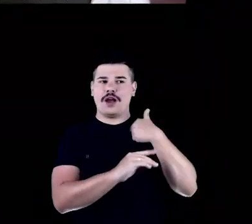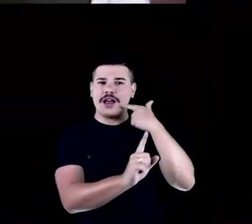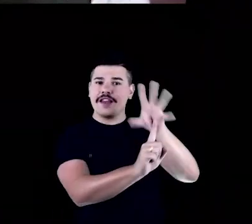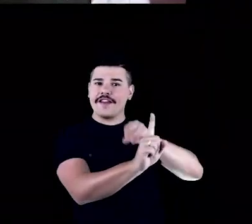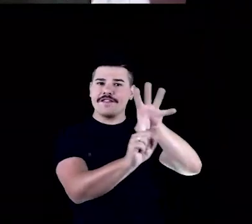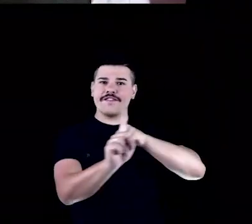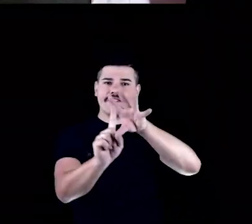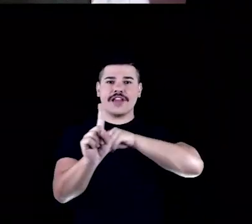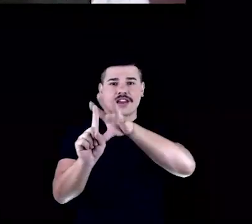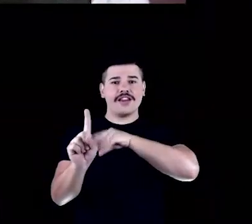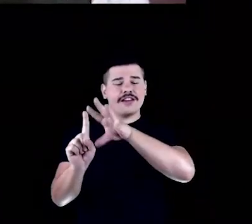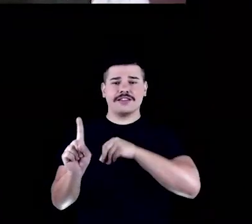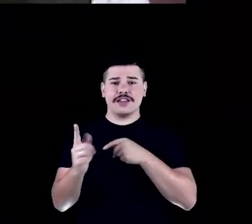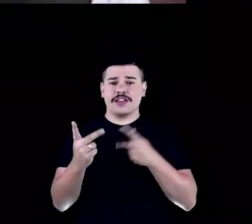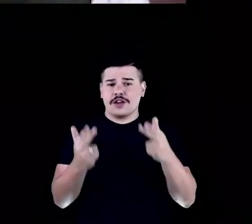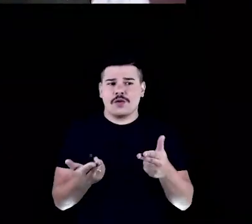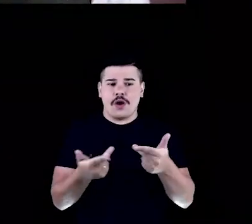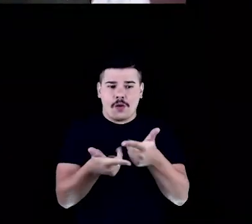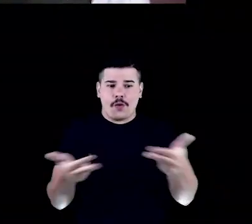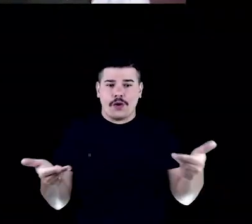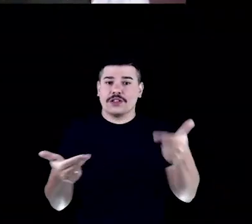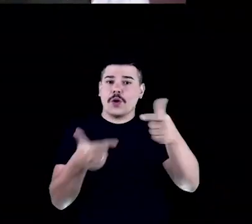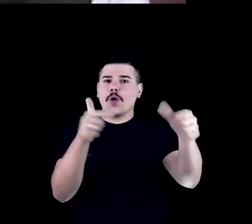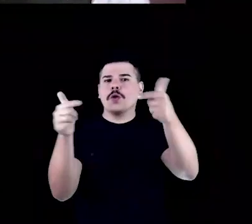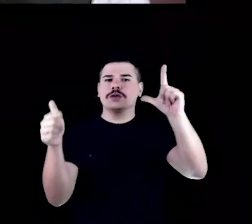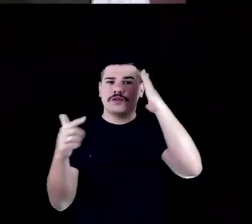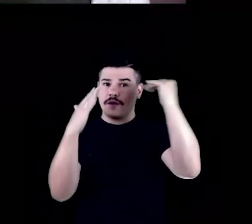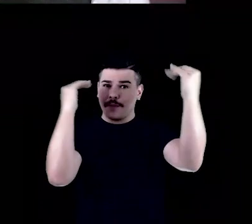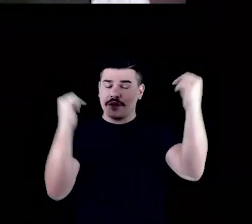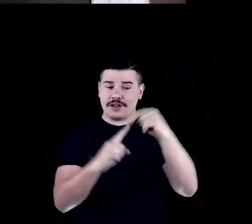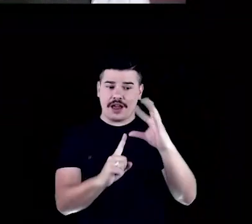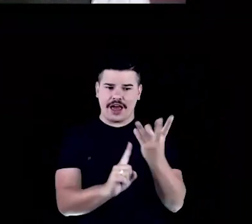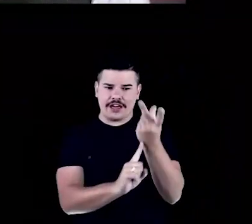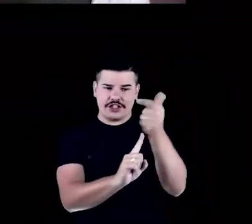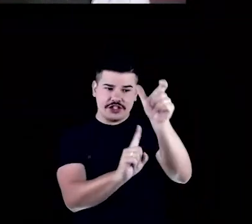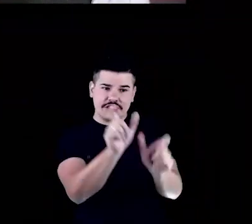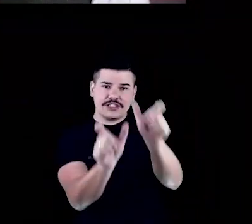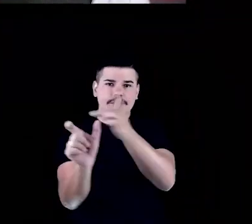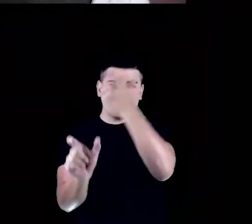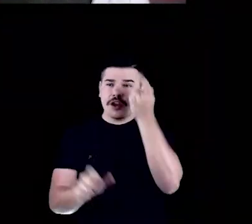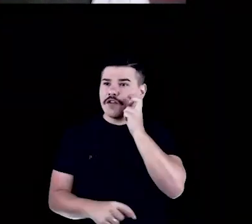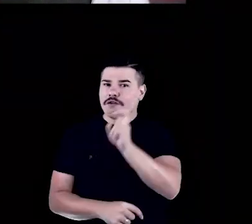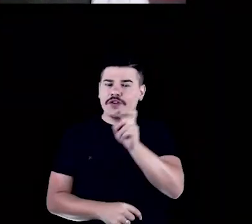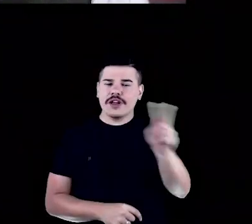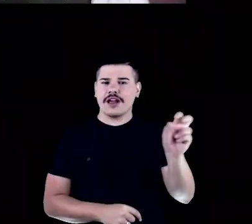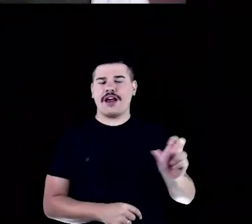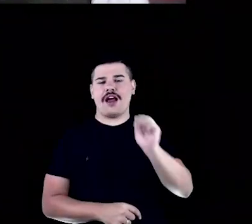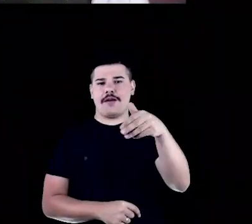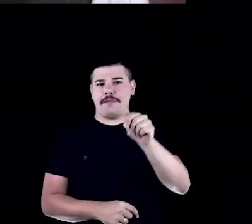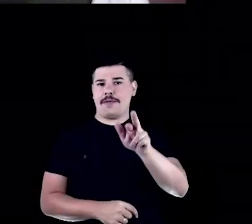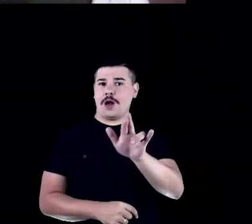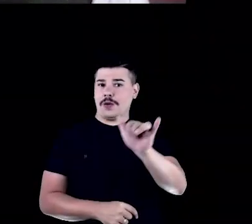que vão surgindo, a mesma coisa com Yoko Ono, a mesma coisa com Miranda Julie, são artistas que eu já fui olhando,